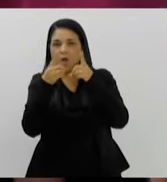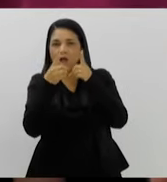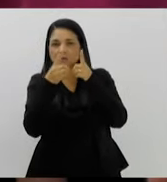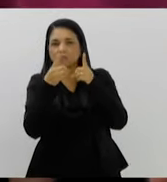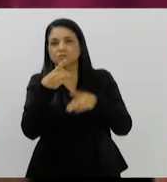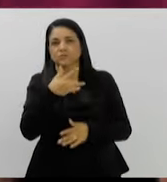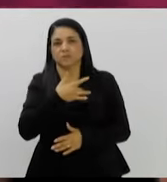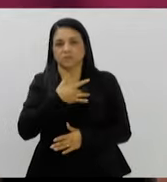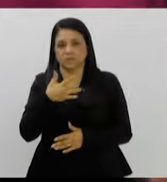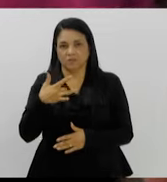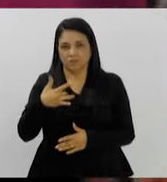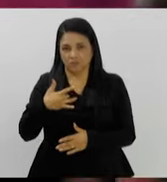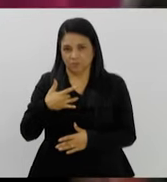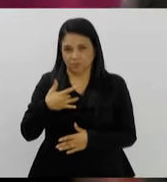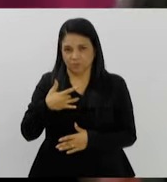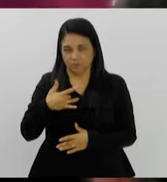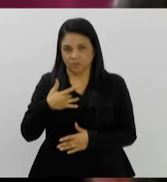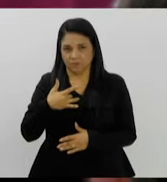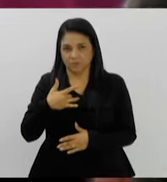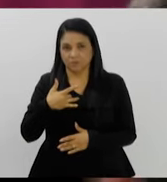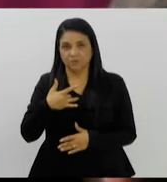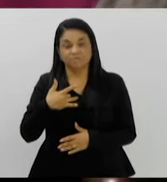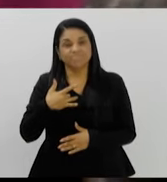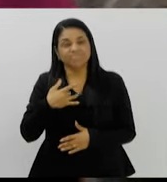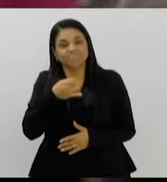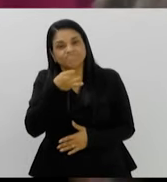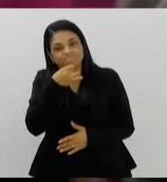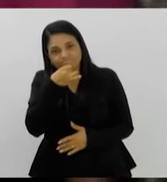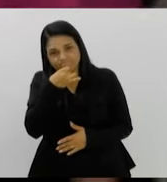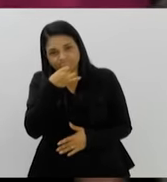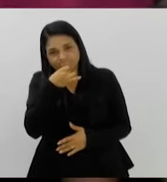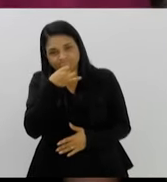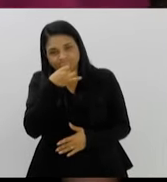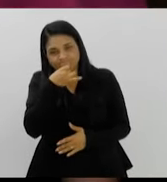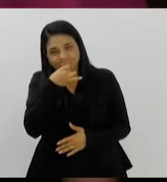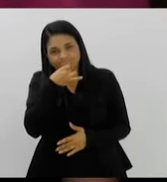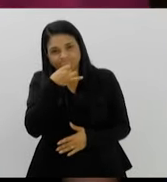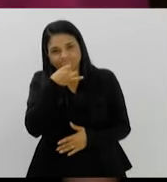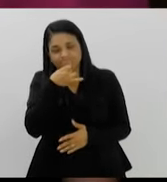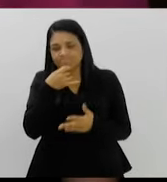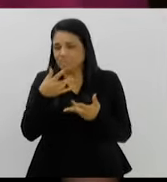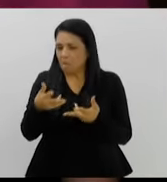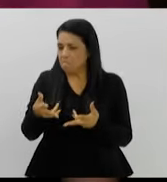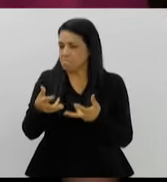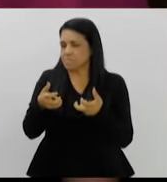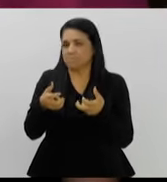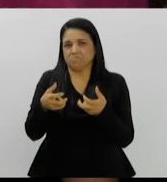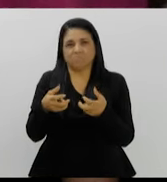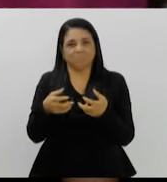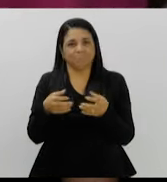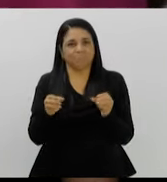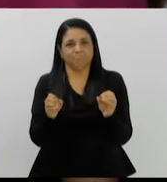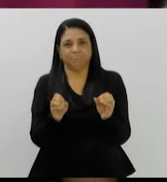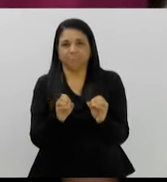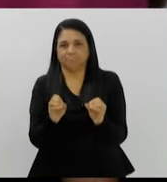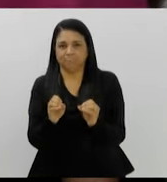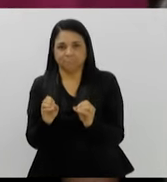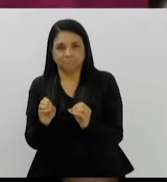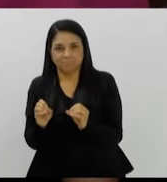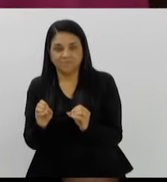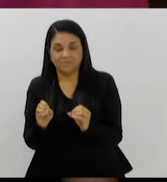saúde ao bem-estar infelizmente a gente não vê isso acontecendo